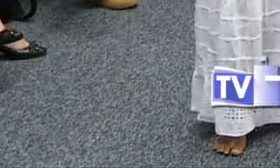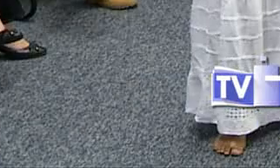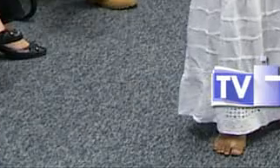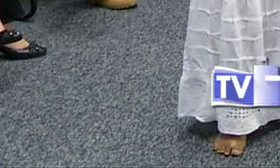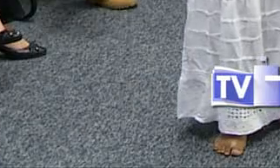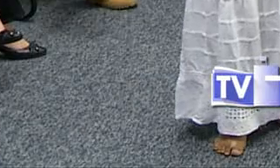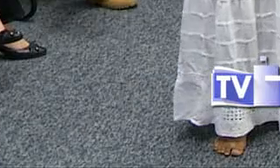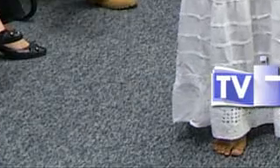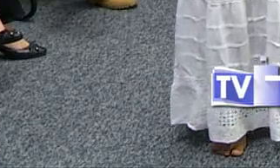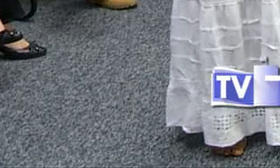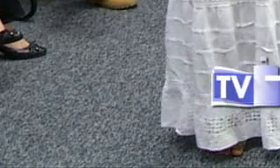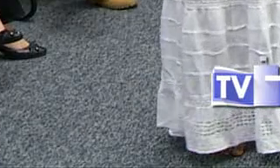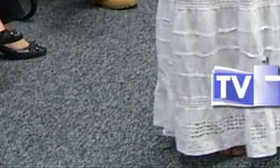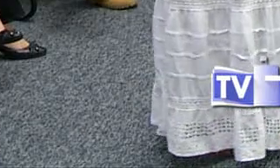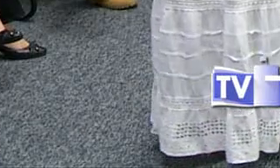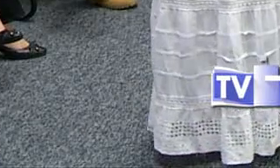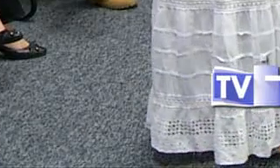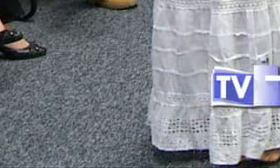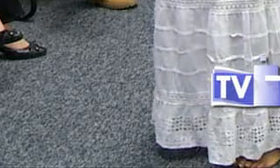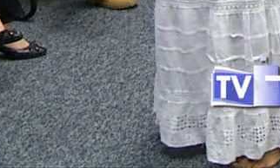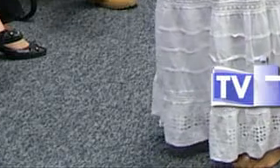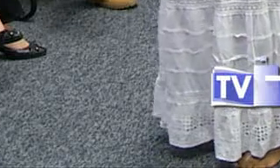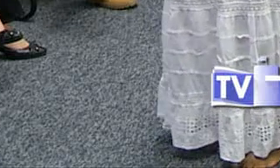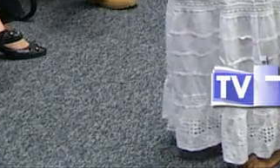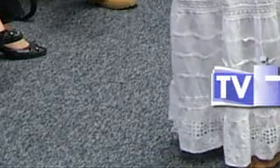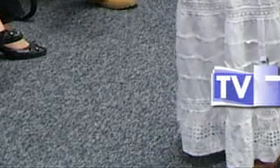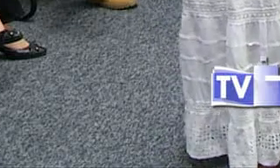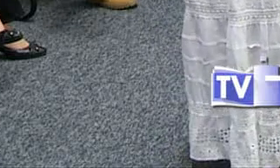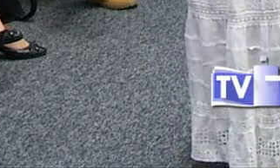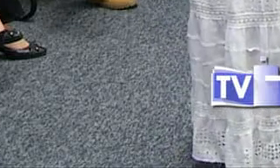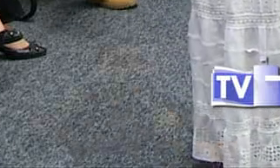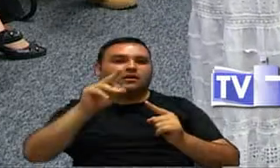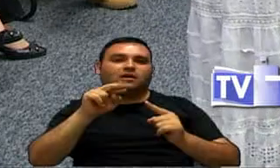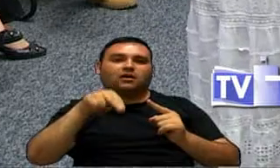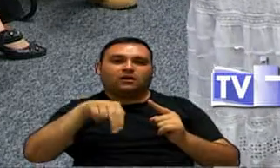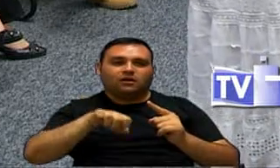são as mulheres negras, trans,